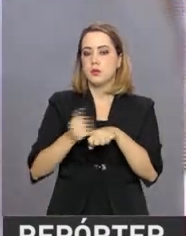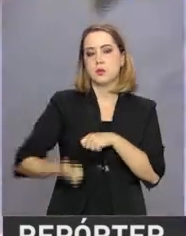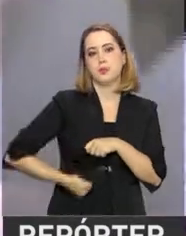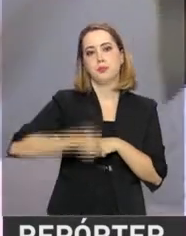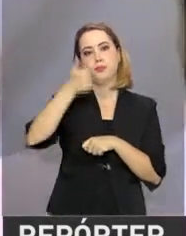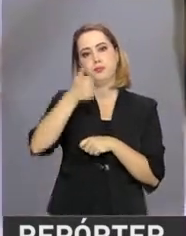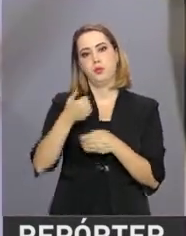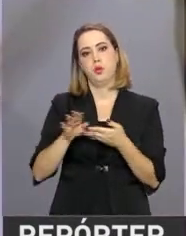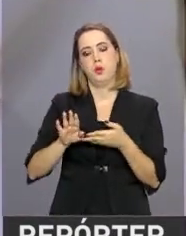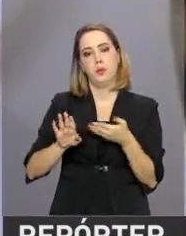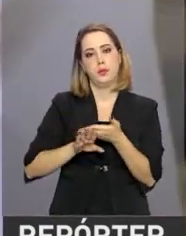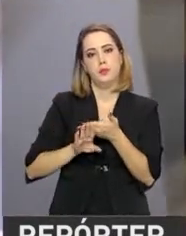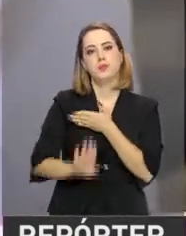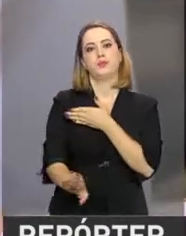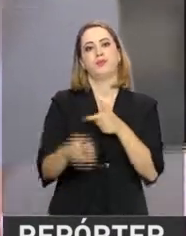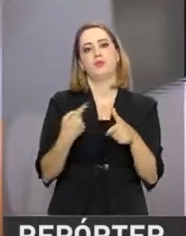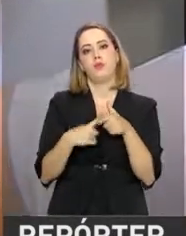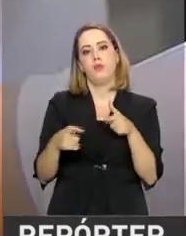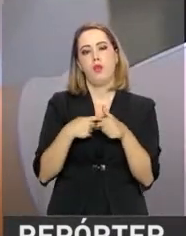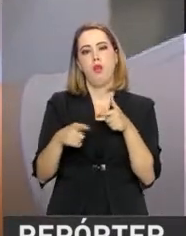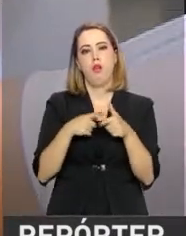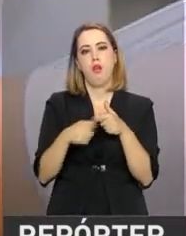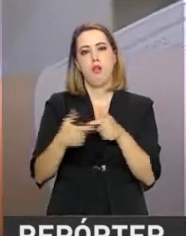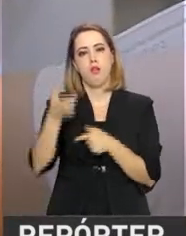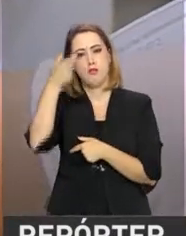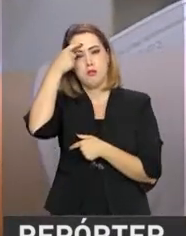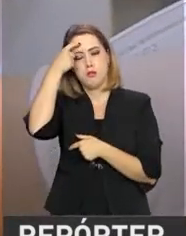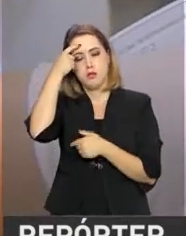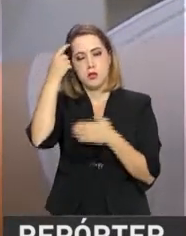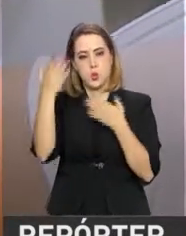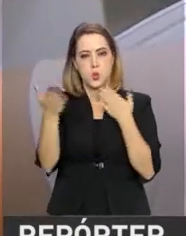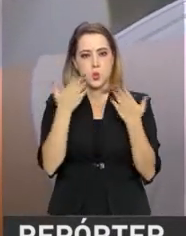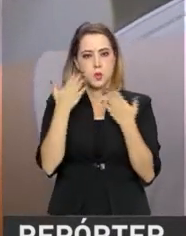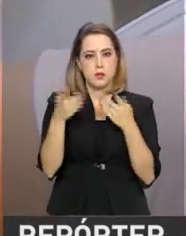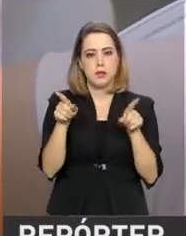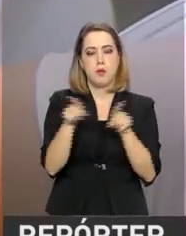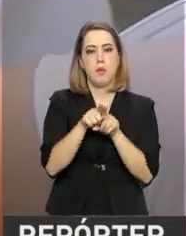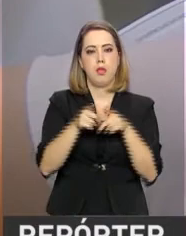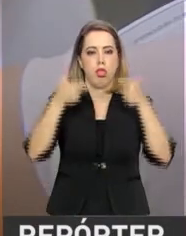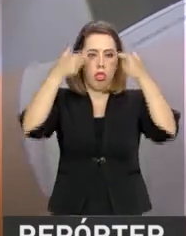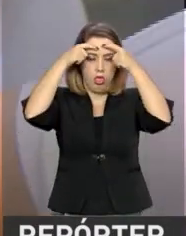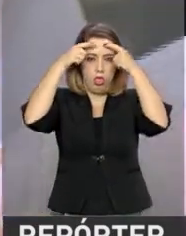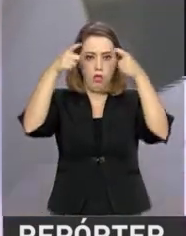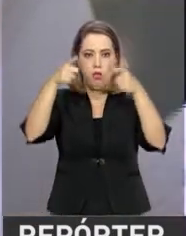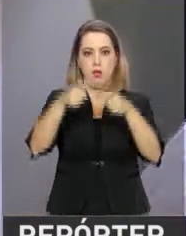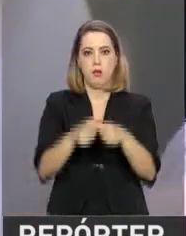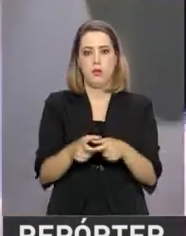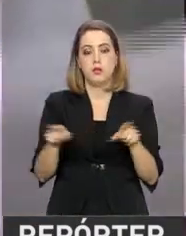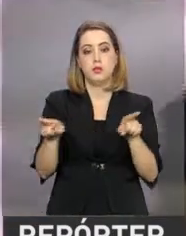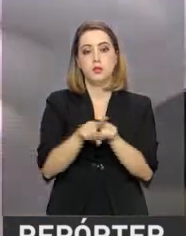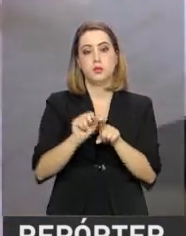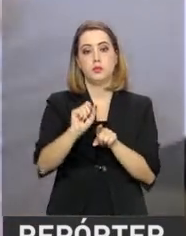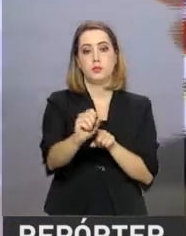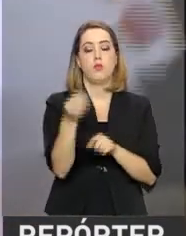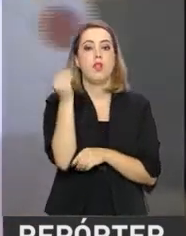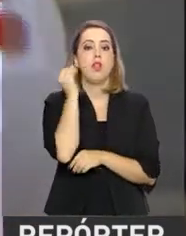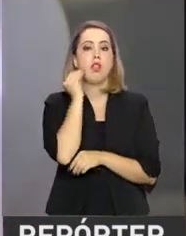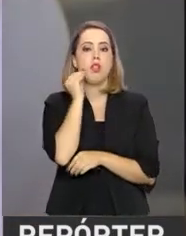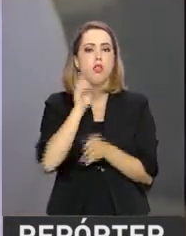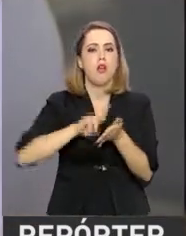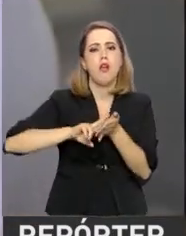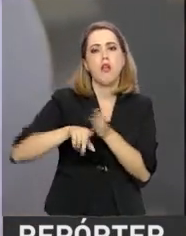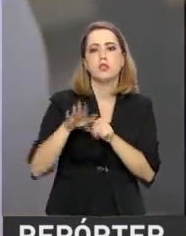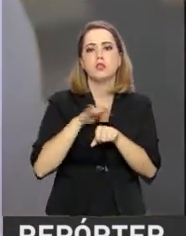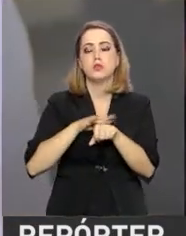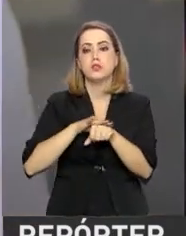evitar sequelas nas crianças como deficiência mental microcefalia com funções e comportamento autista o teste oferecido pelo sus